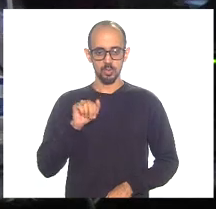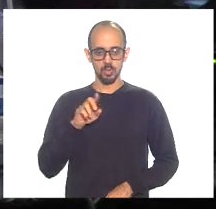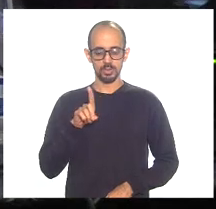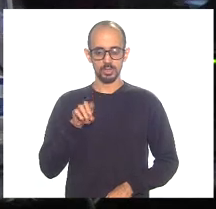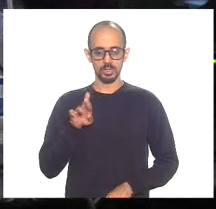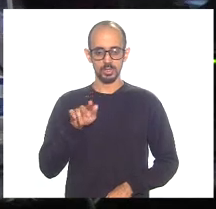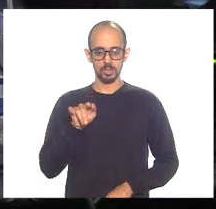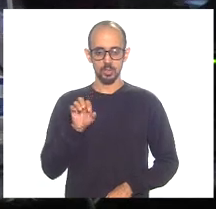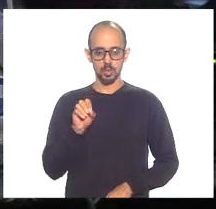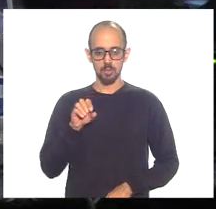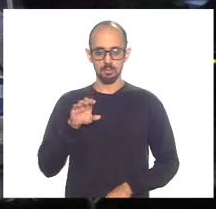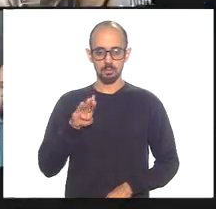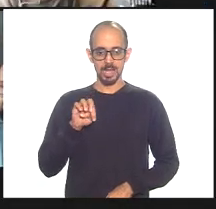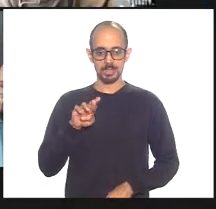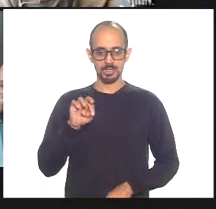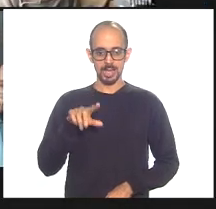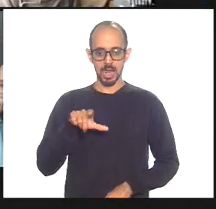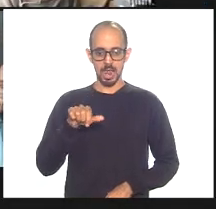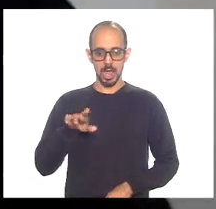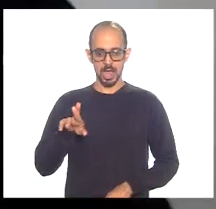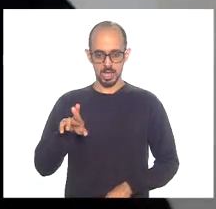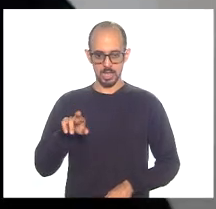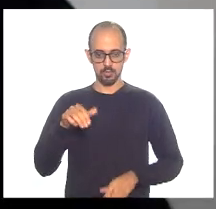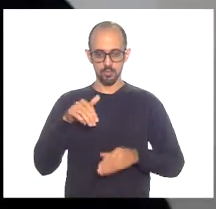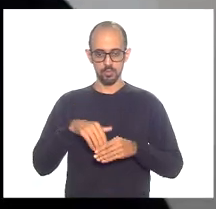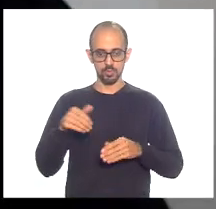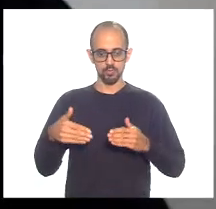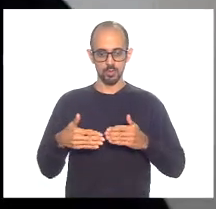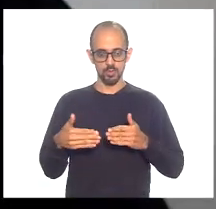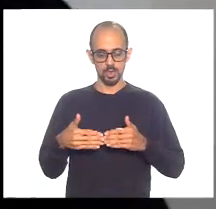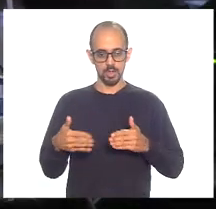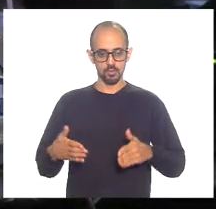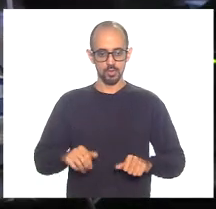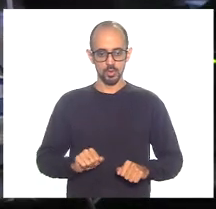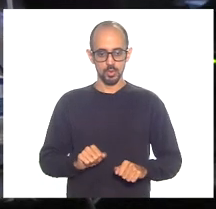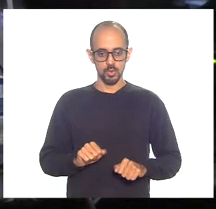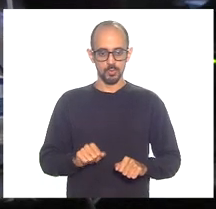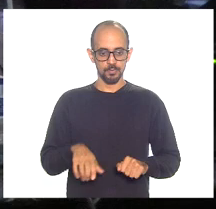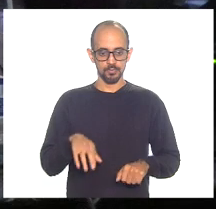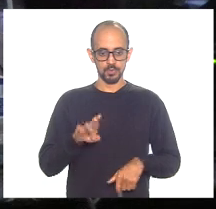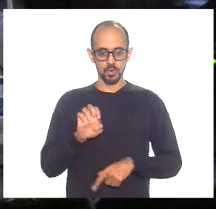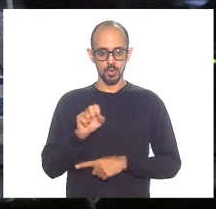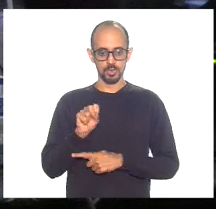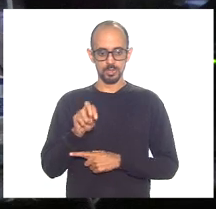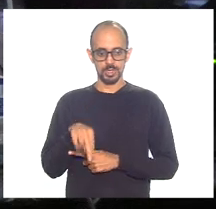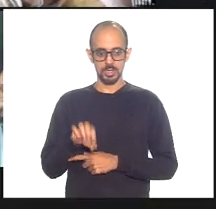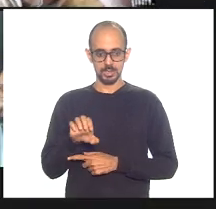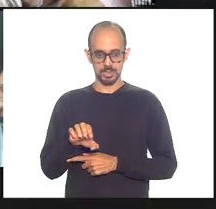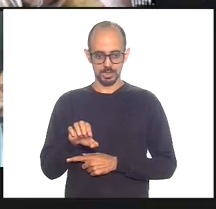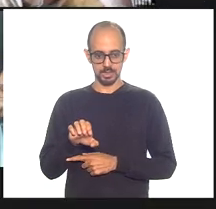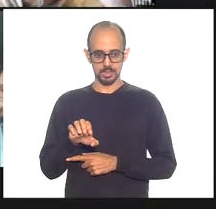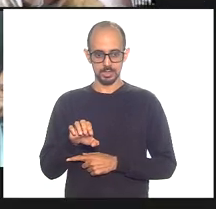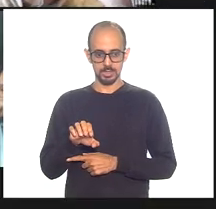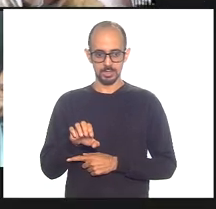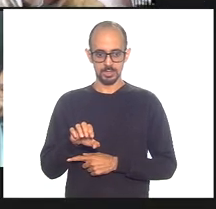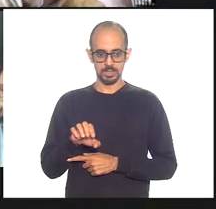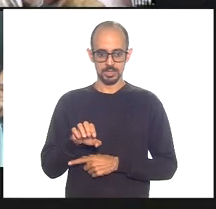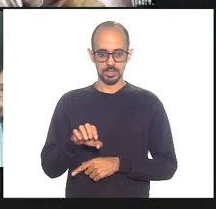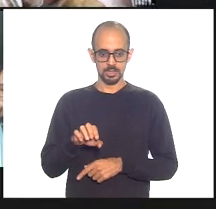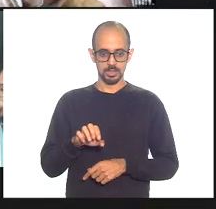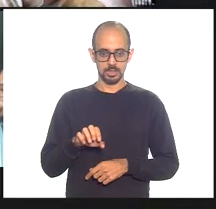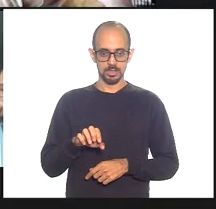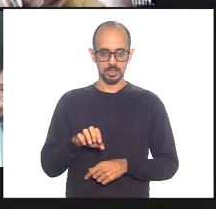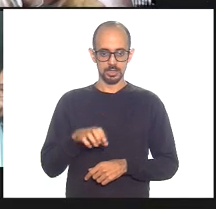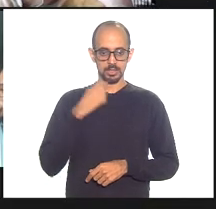Bacelar é favorável seu presidente deputada Rosane Félix a deputada